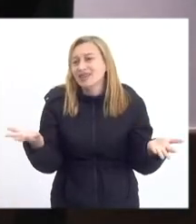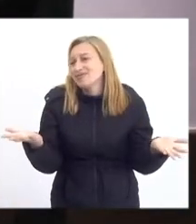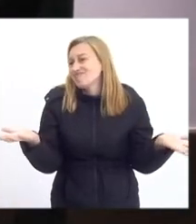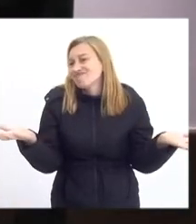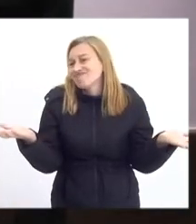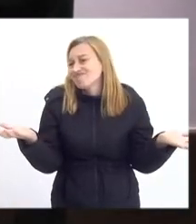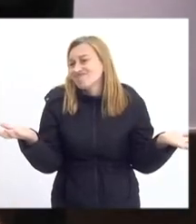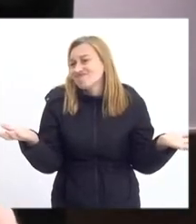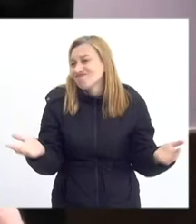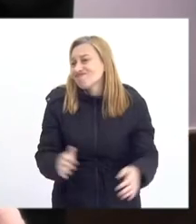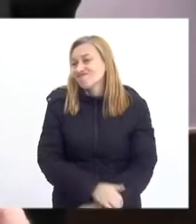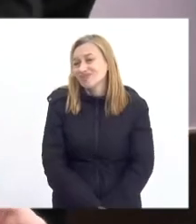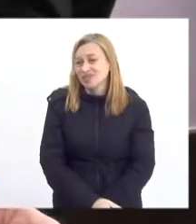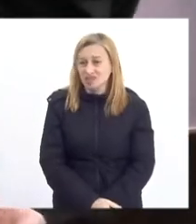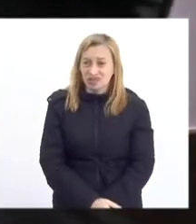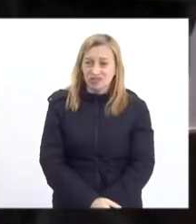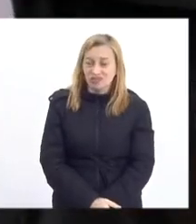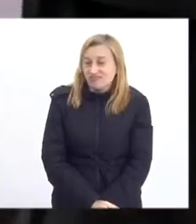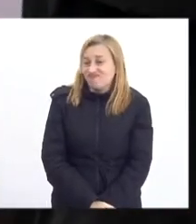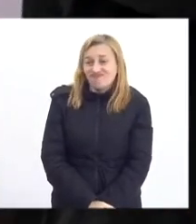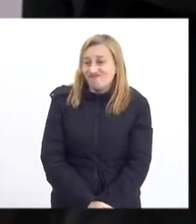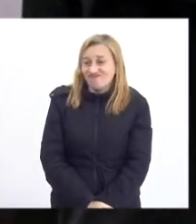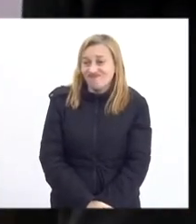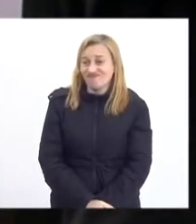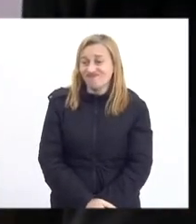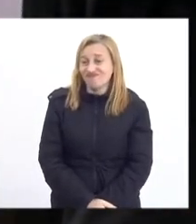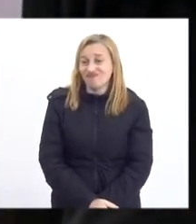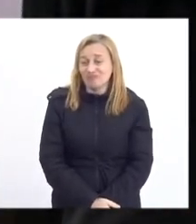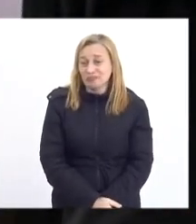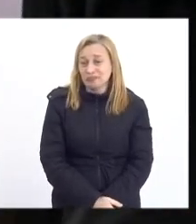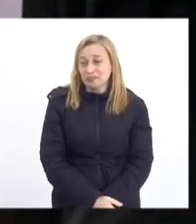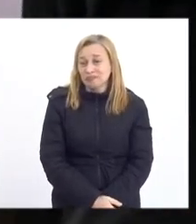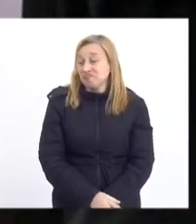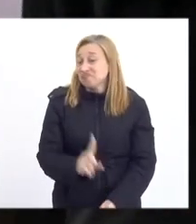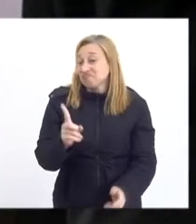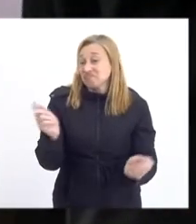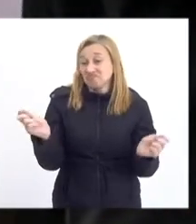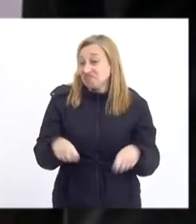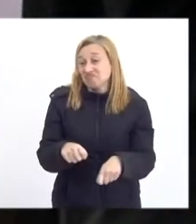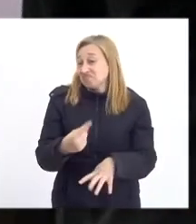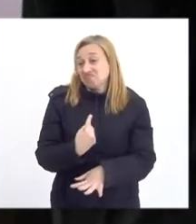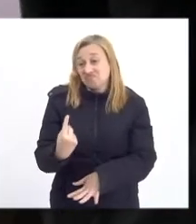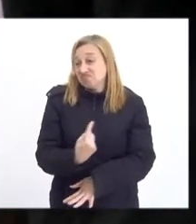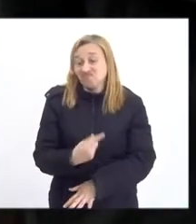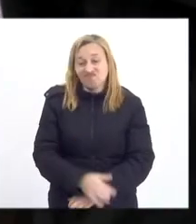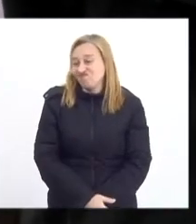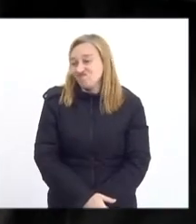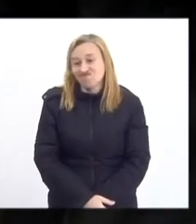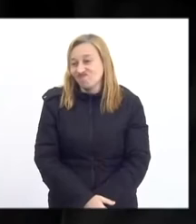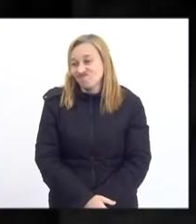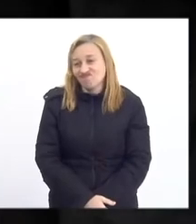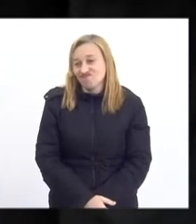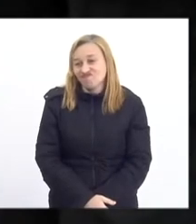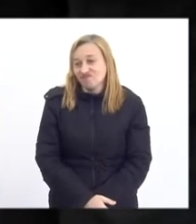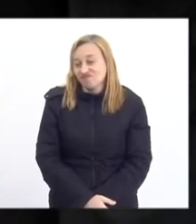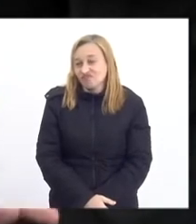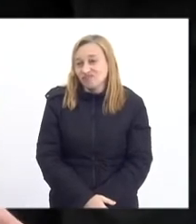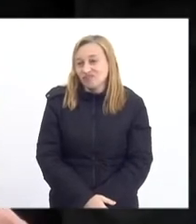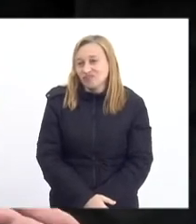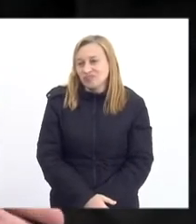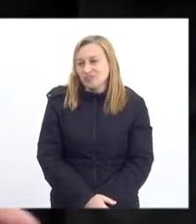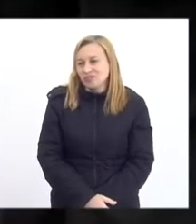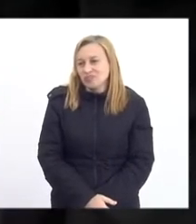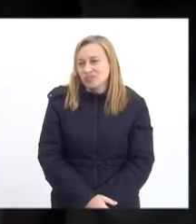Absolutamente inócuo e não é competência nossa. Não é competência nossa.